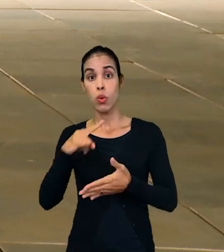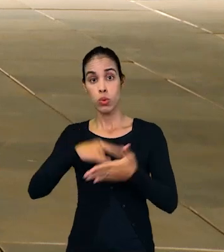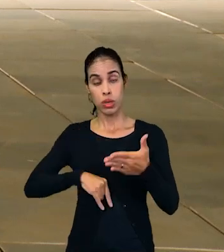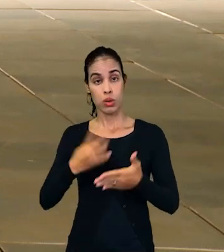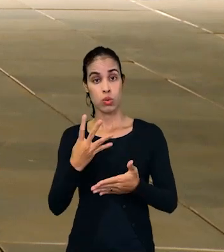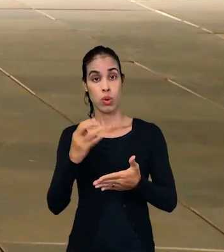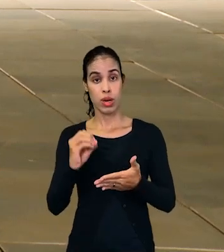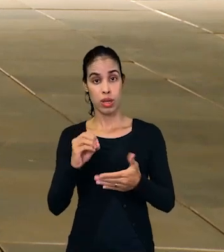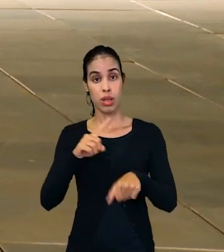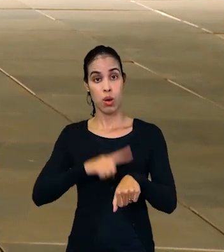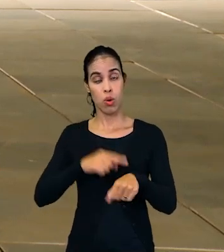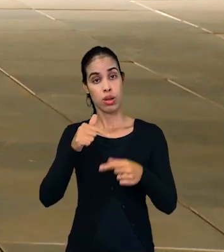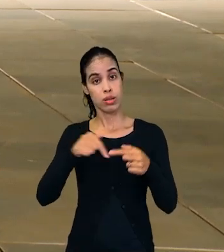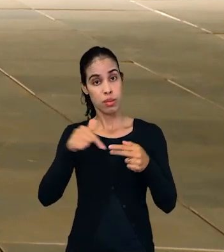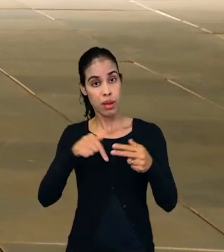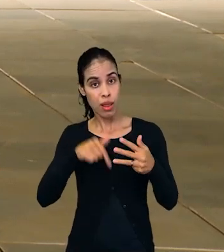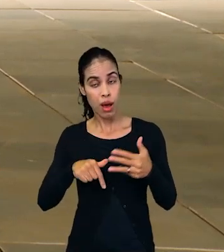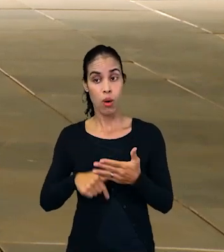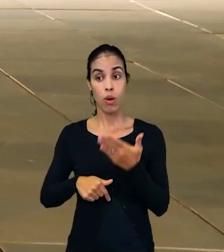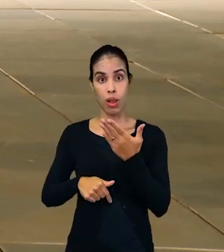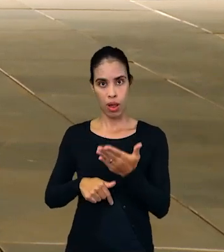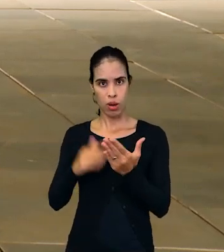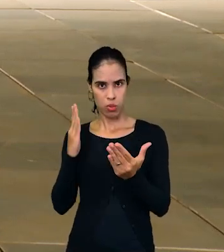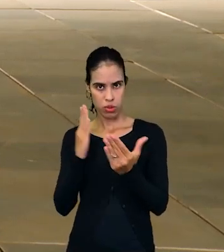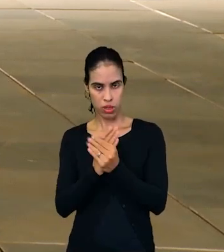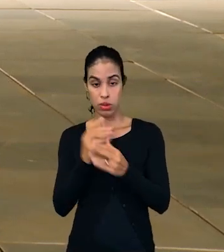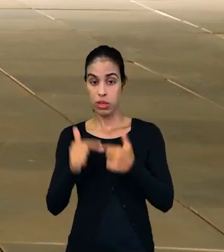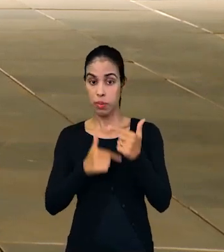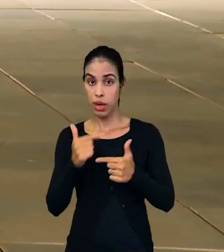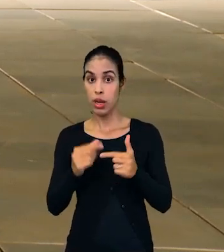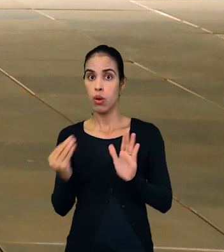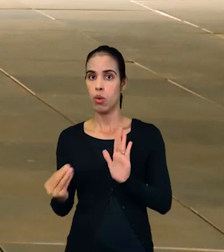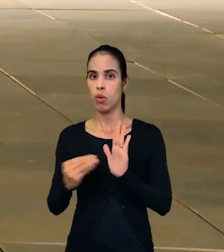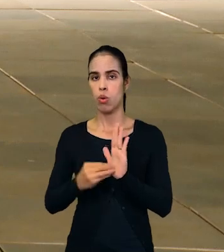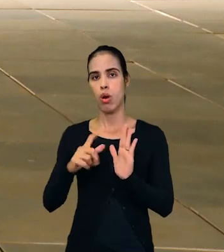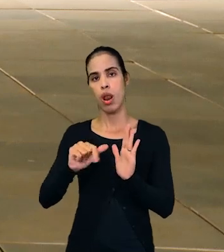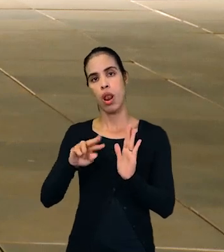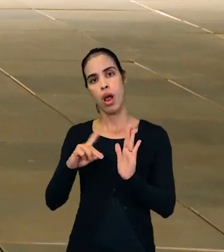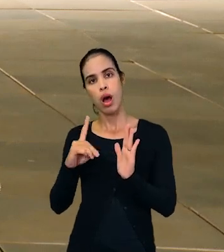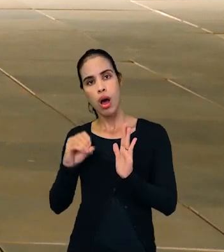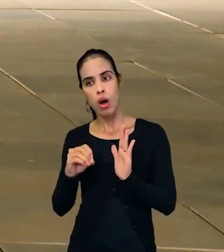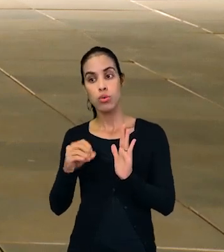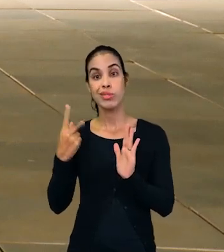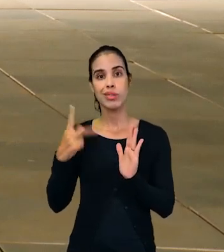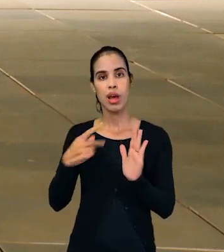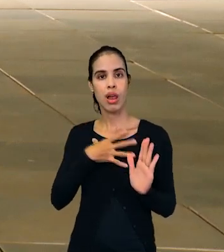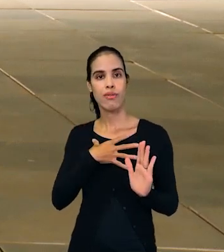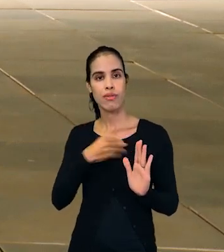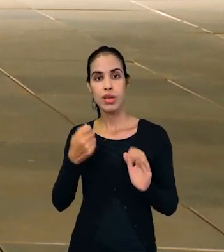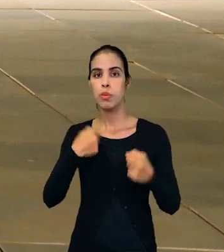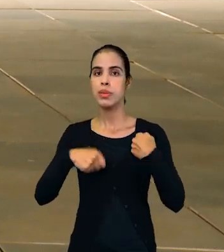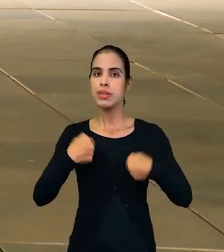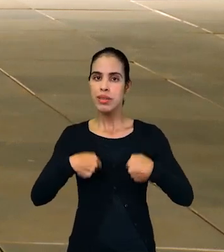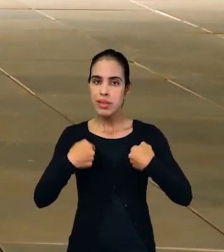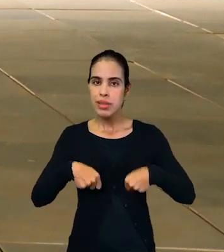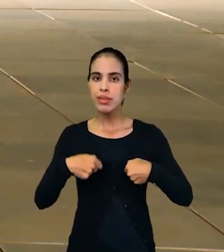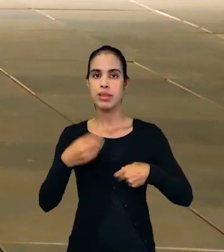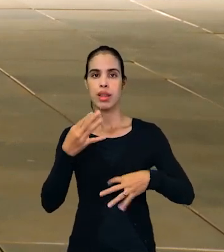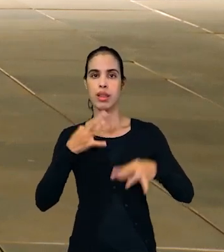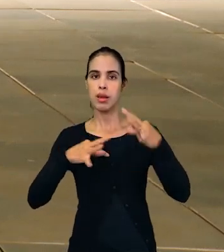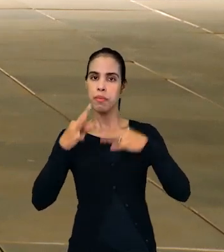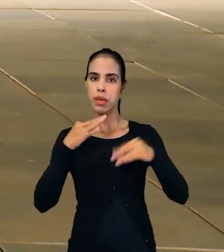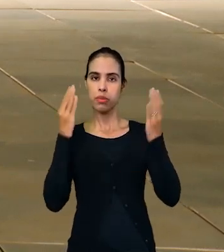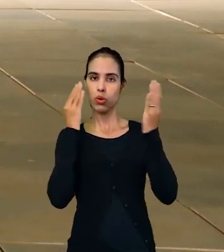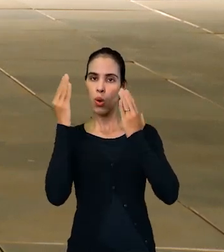contrato de 40 horas semanais. Na ação trabalhista, ela anexou laudos indicando que o filho com autismo precisa de